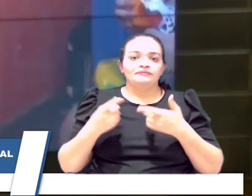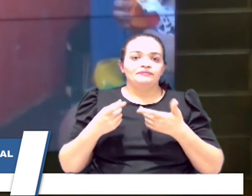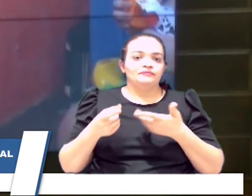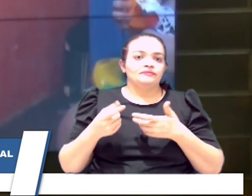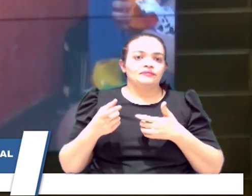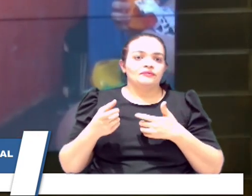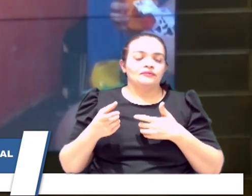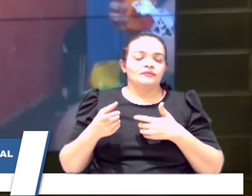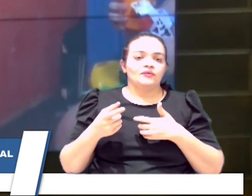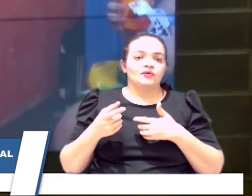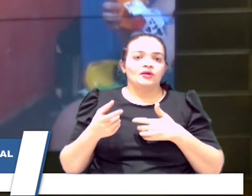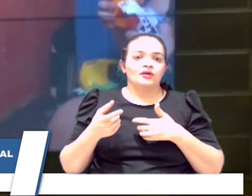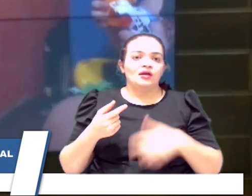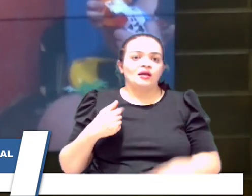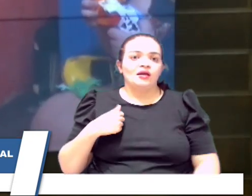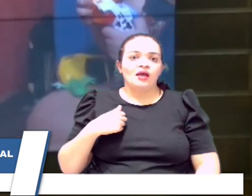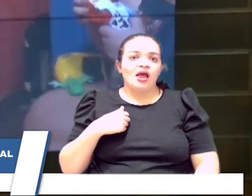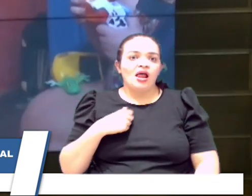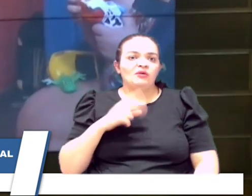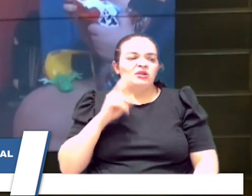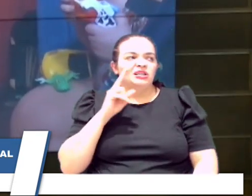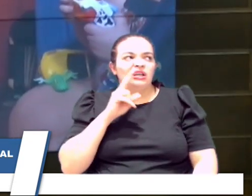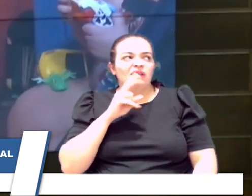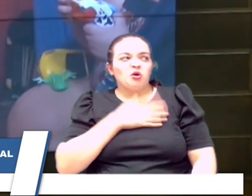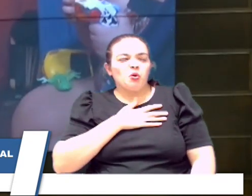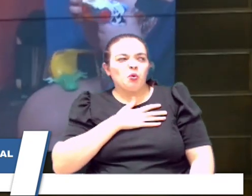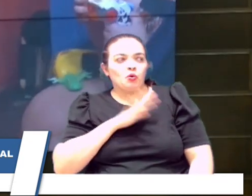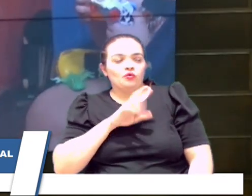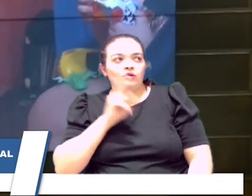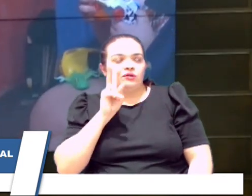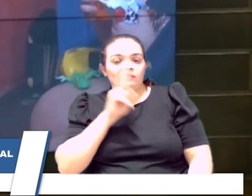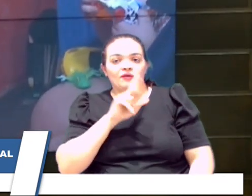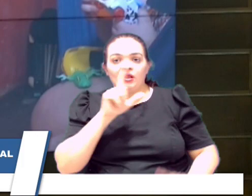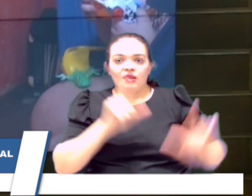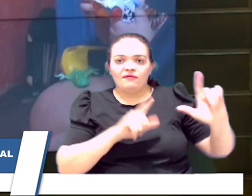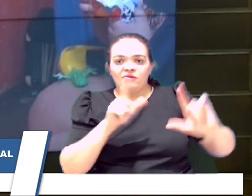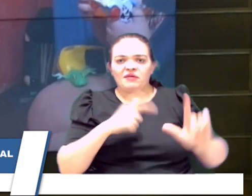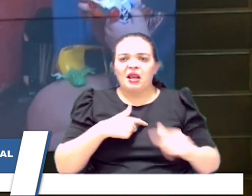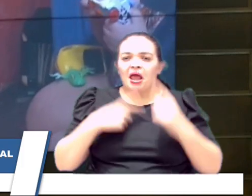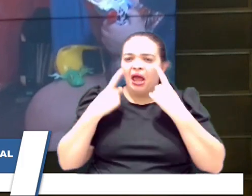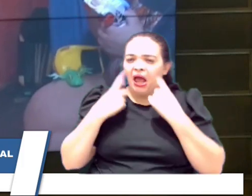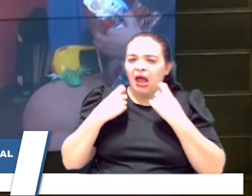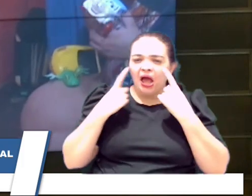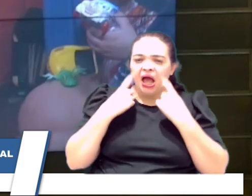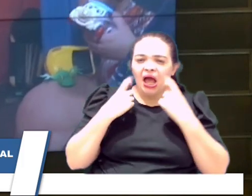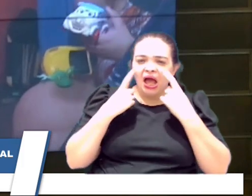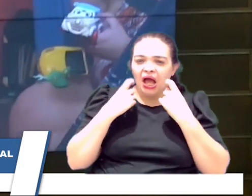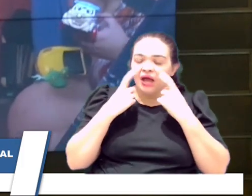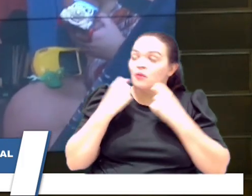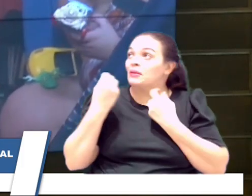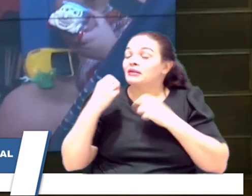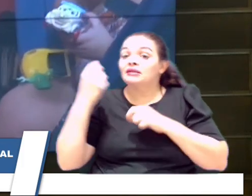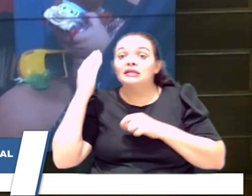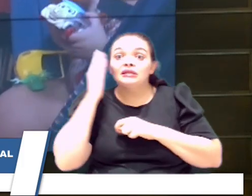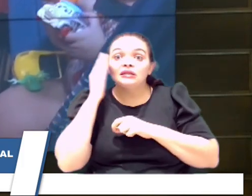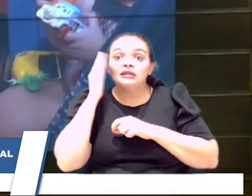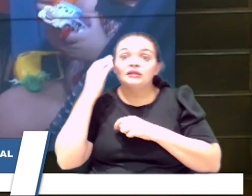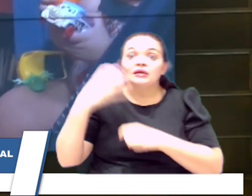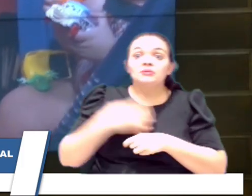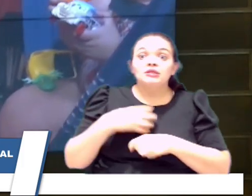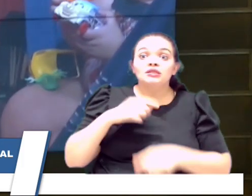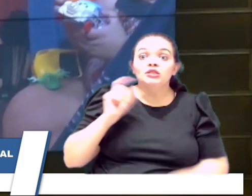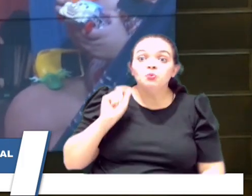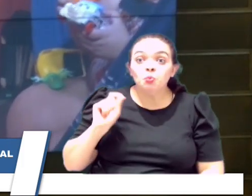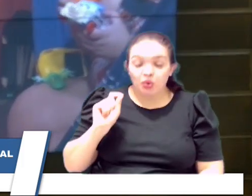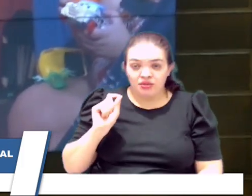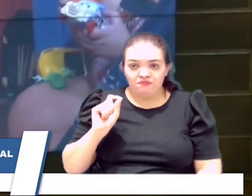Ela não estava gostando, vamos supor, desse vídeo aqui que ela está assistindo. Ela ia chorar. Eu tinha que adivinhar o que ela estava querendo.